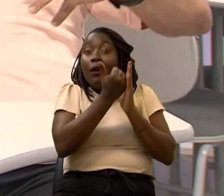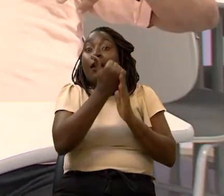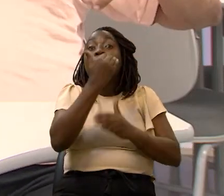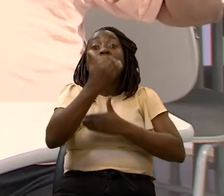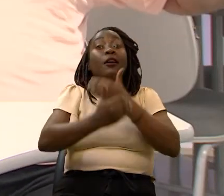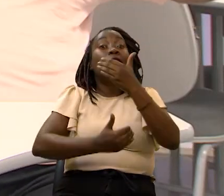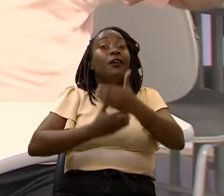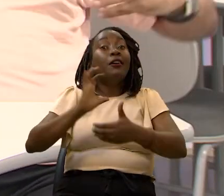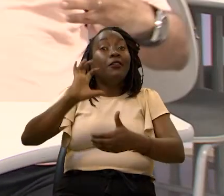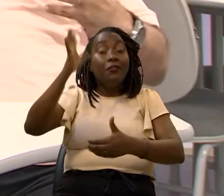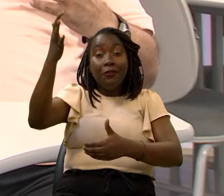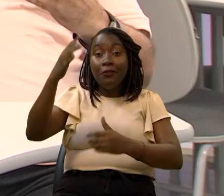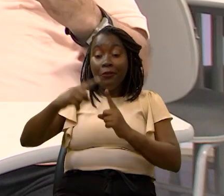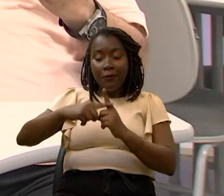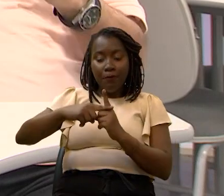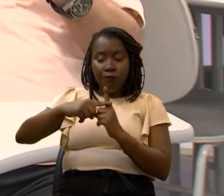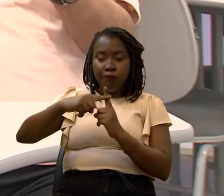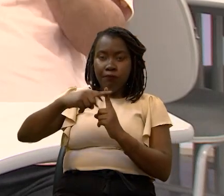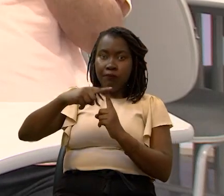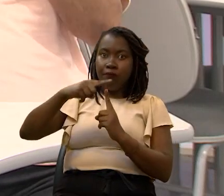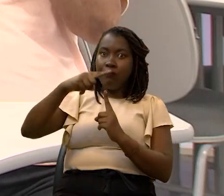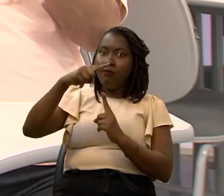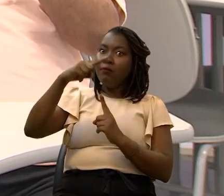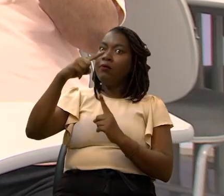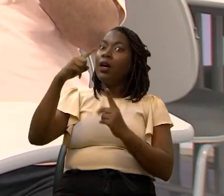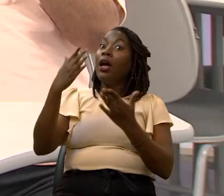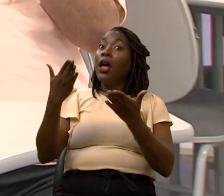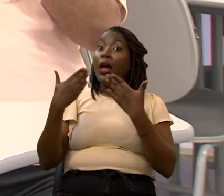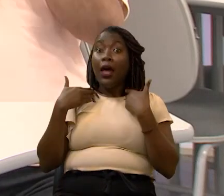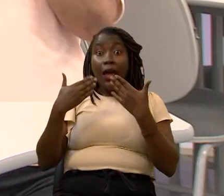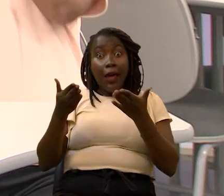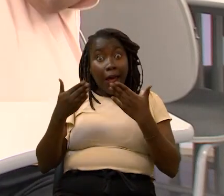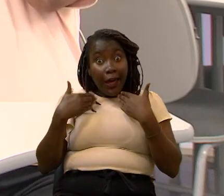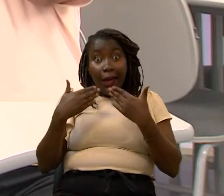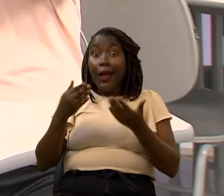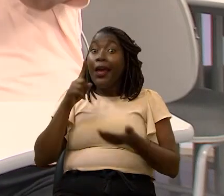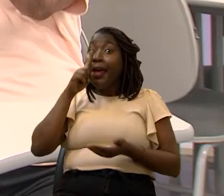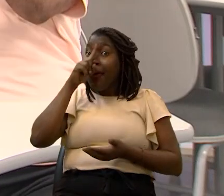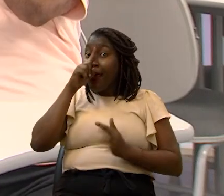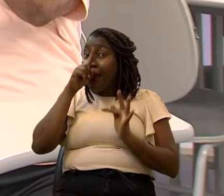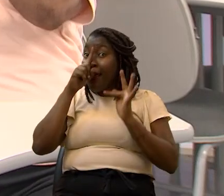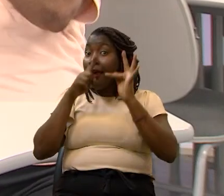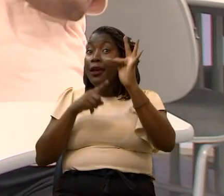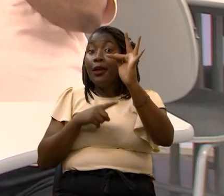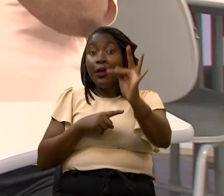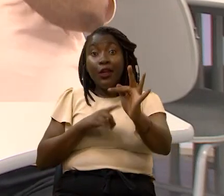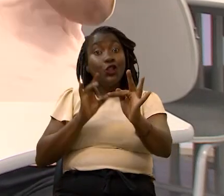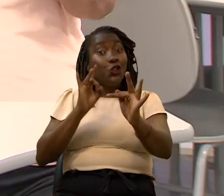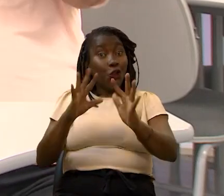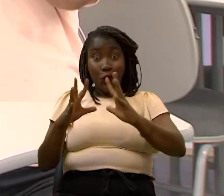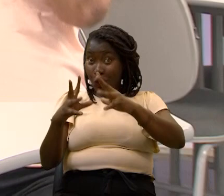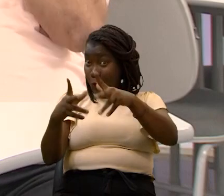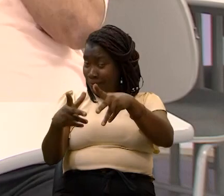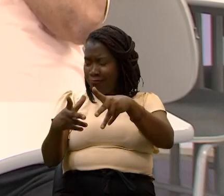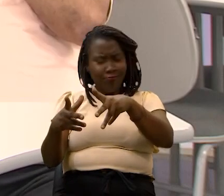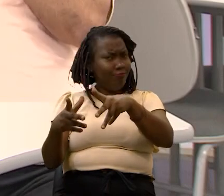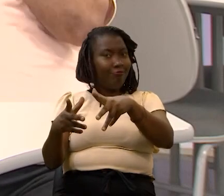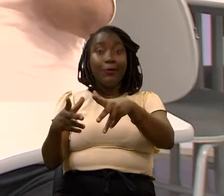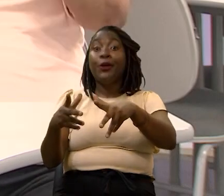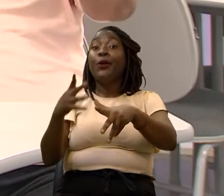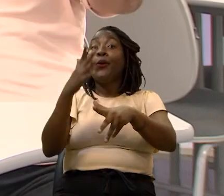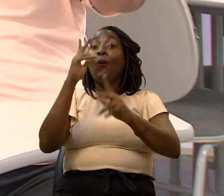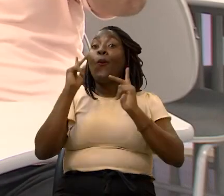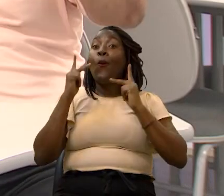e isso faz com que a temperatura do planeta vá aumentando. E isso ameaça o futuro, não do